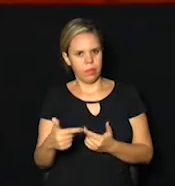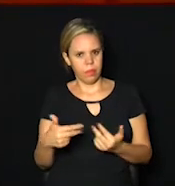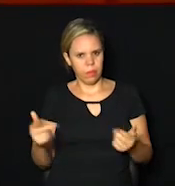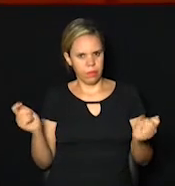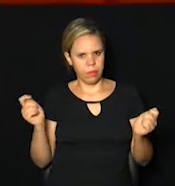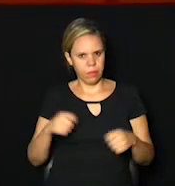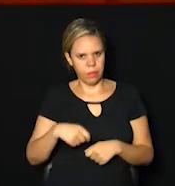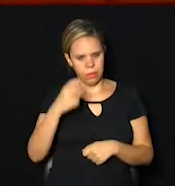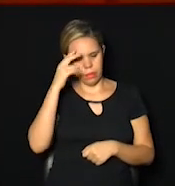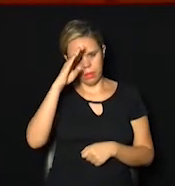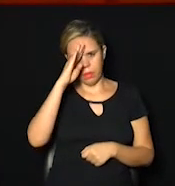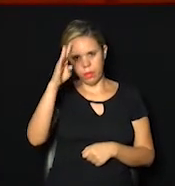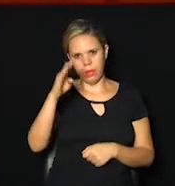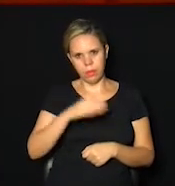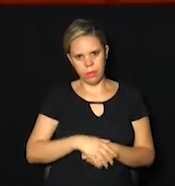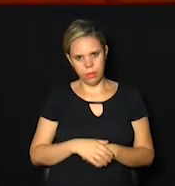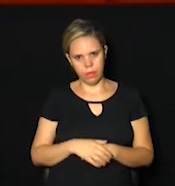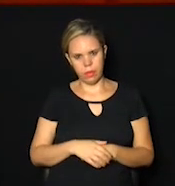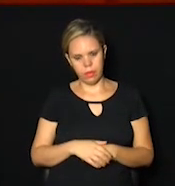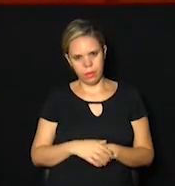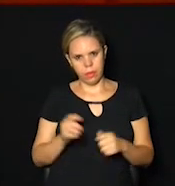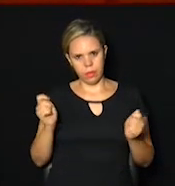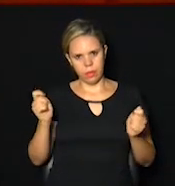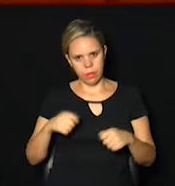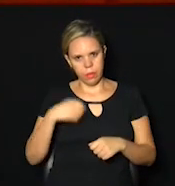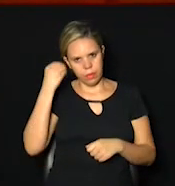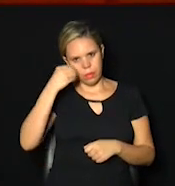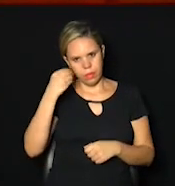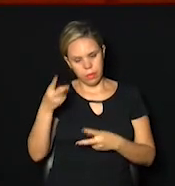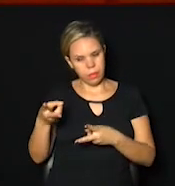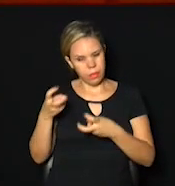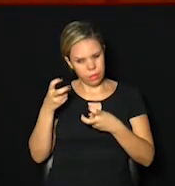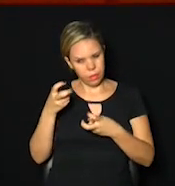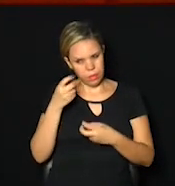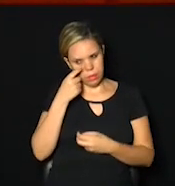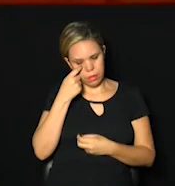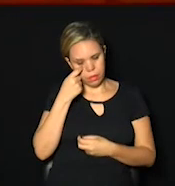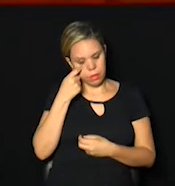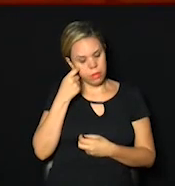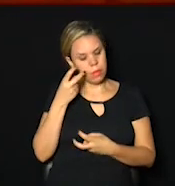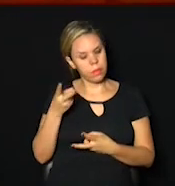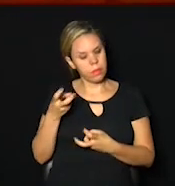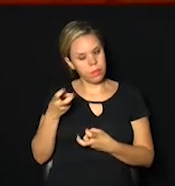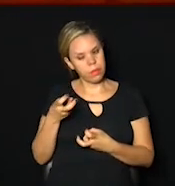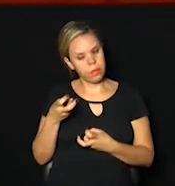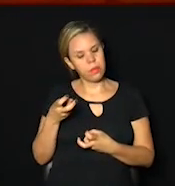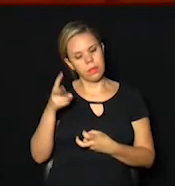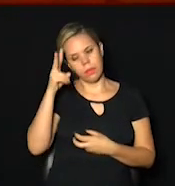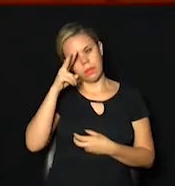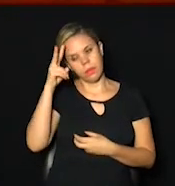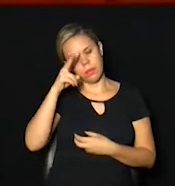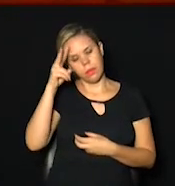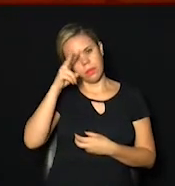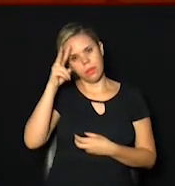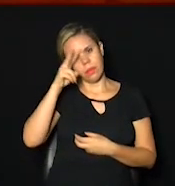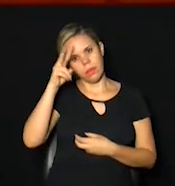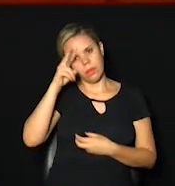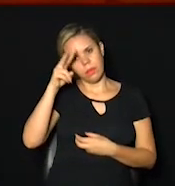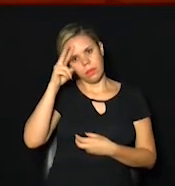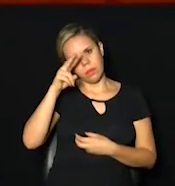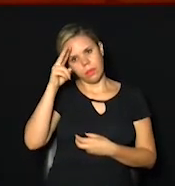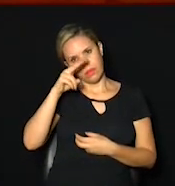competência fundamental, a competência de observação. Então, lembrem-se do nome